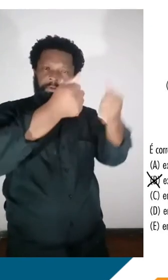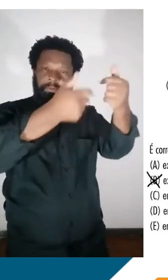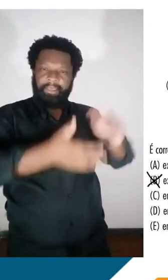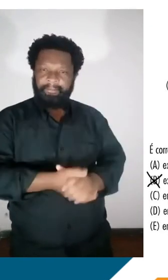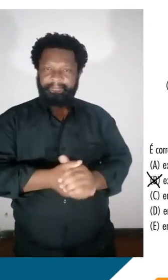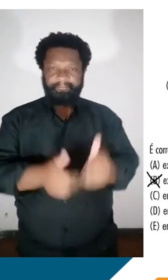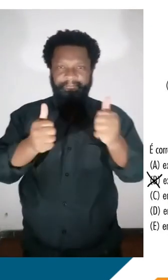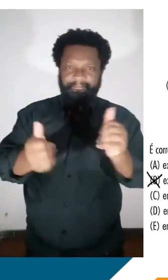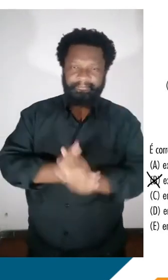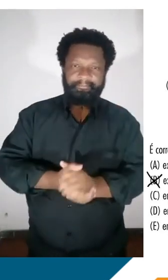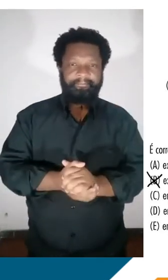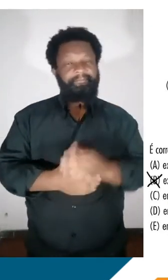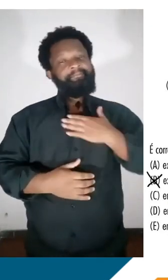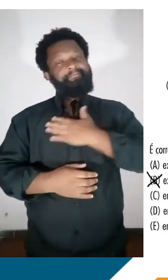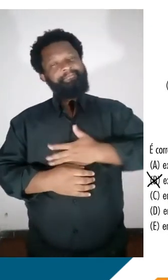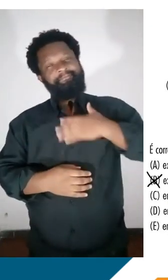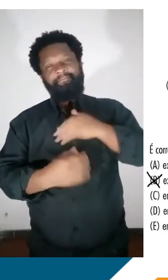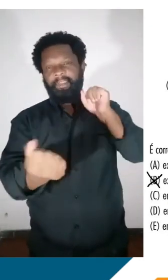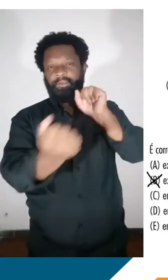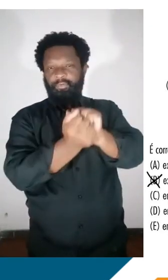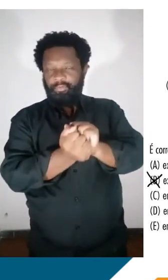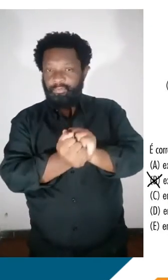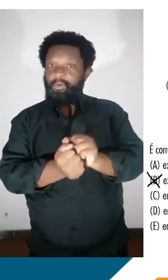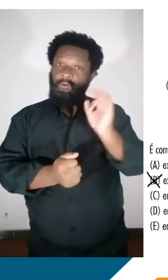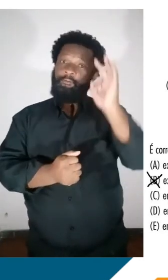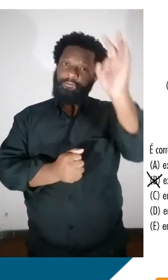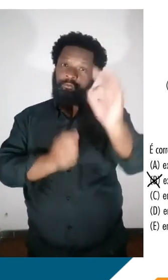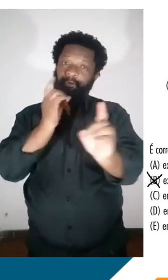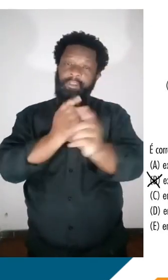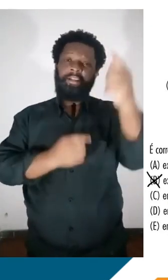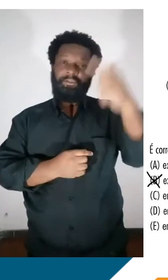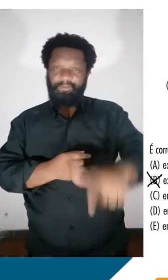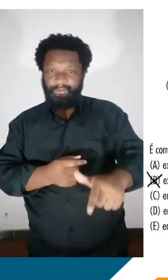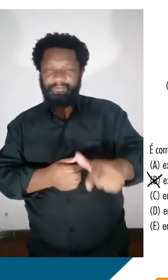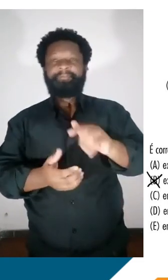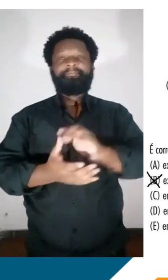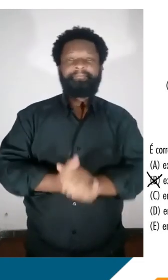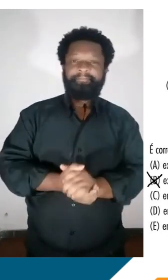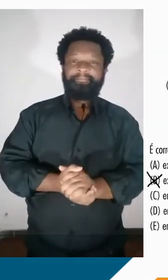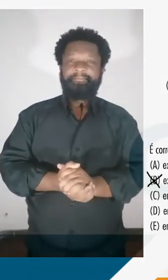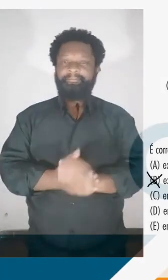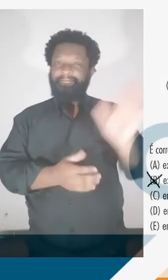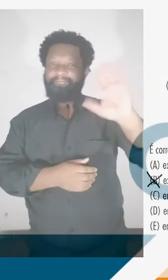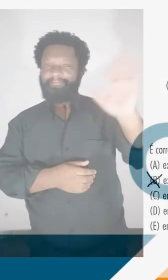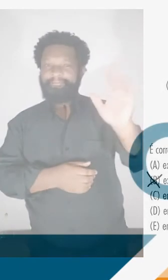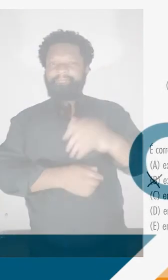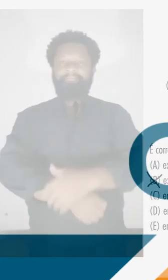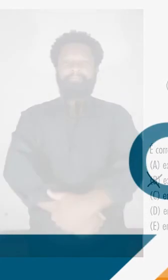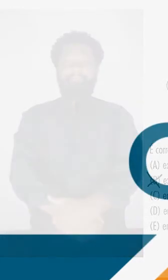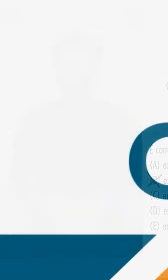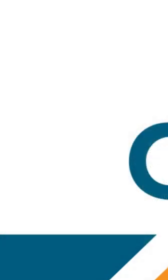vocês, tá bem? Foi um prazer estar com vocês e espero encontrá-los em uma próxima oportunidade. Tchau, tchau!